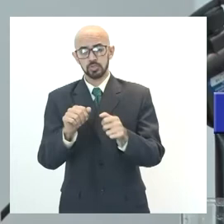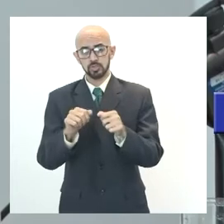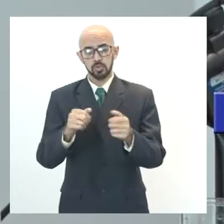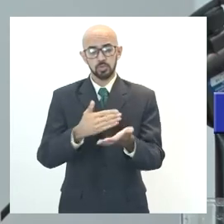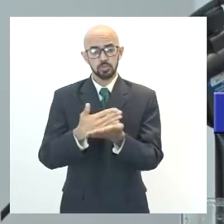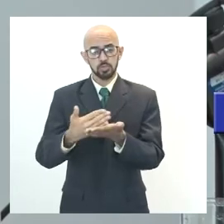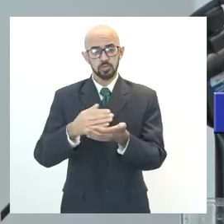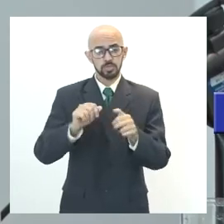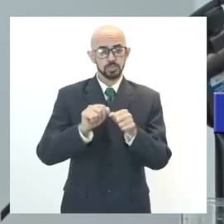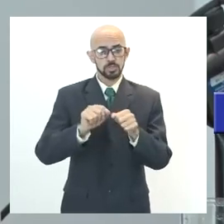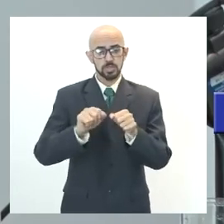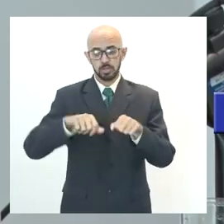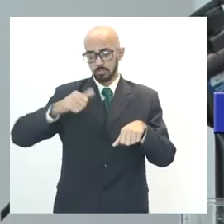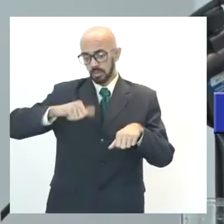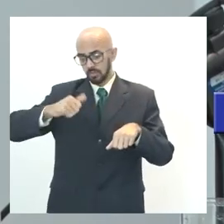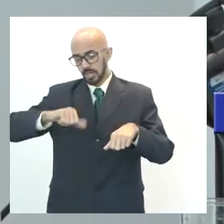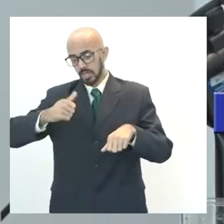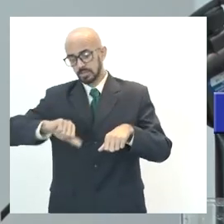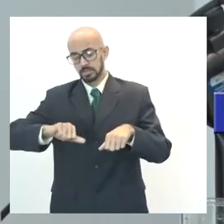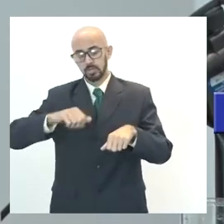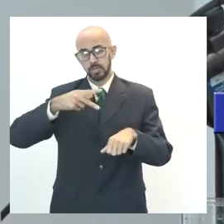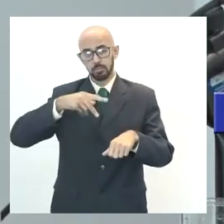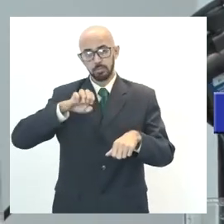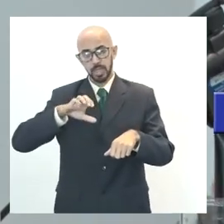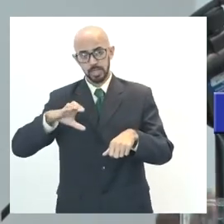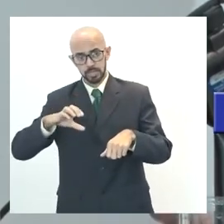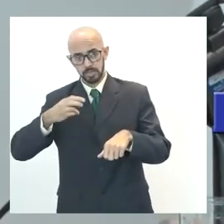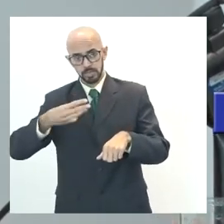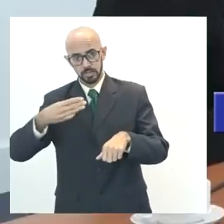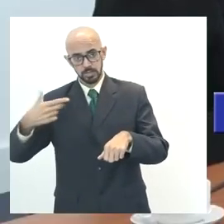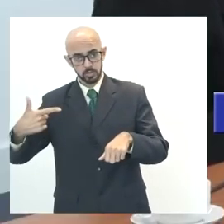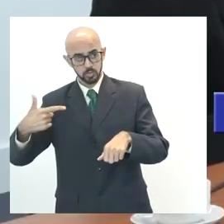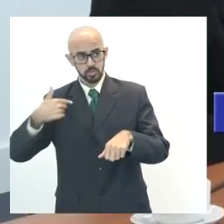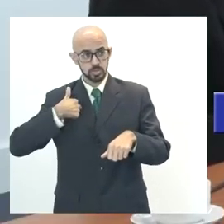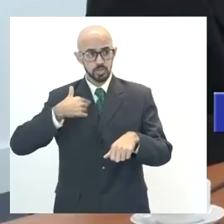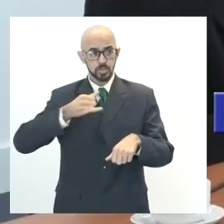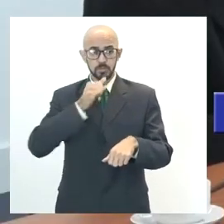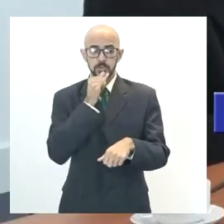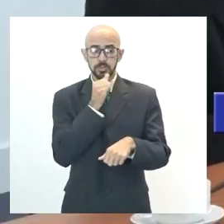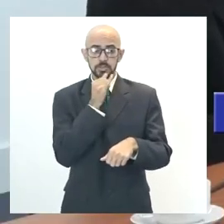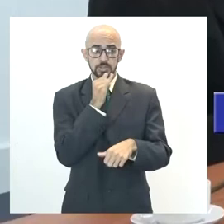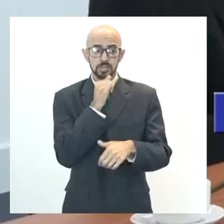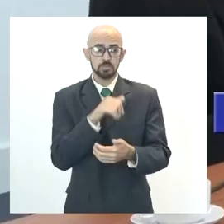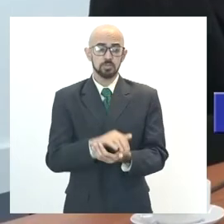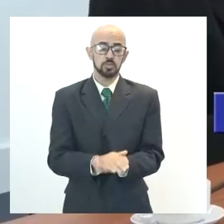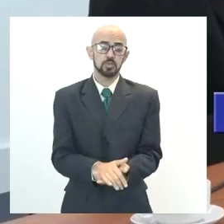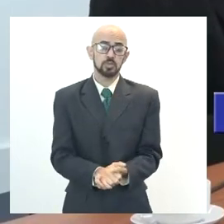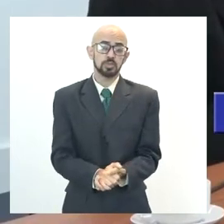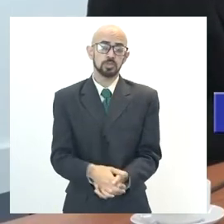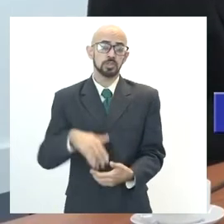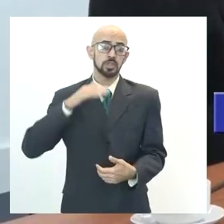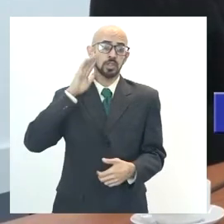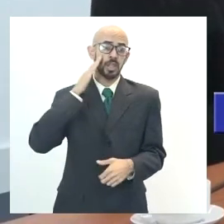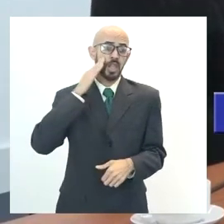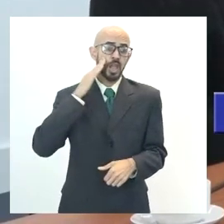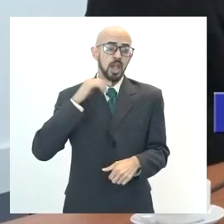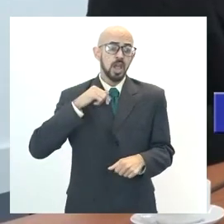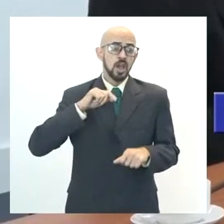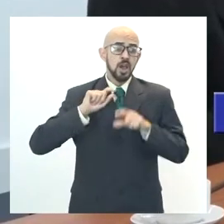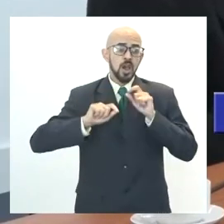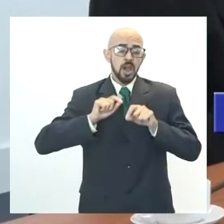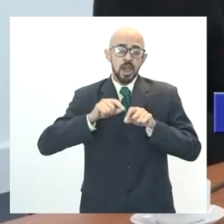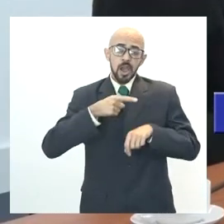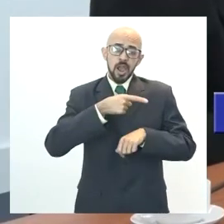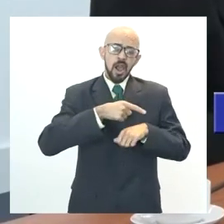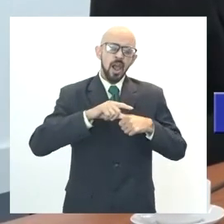PEC 32 a reforma administrativa em que eu por exemplo o biratan entendo que eles são os